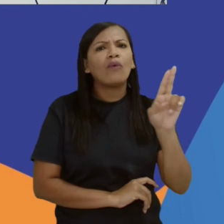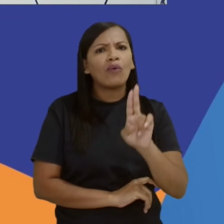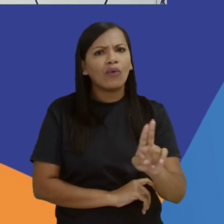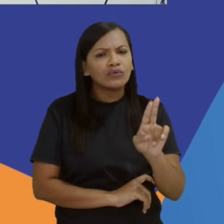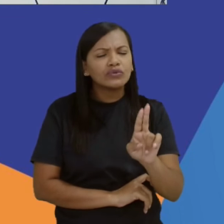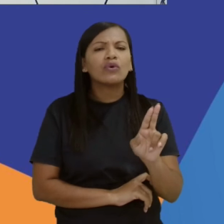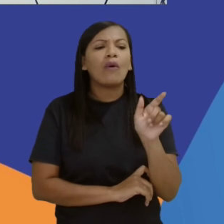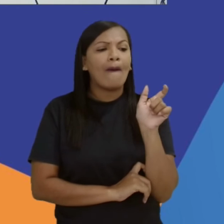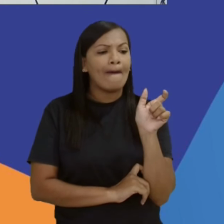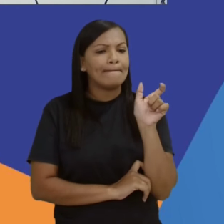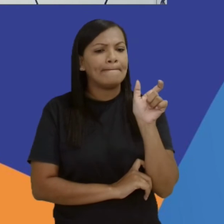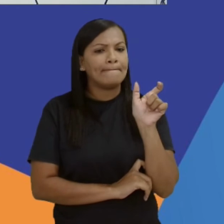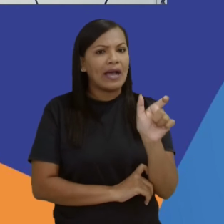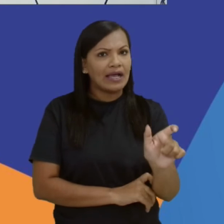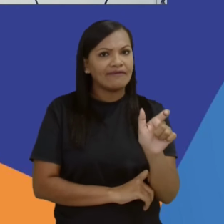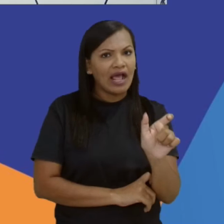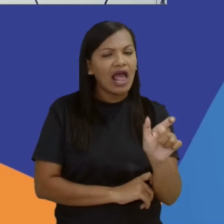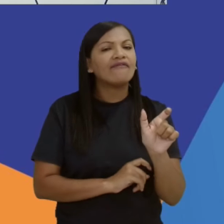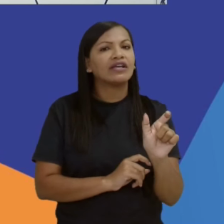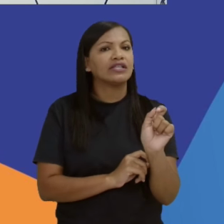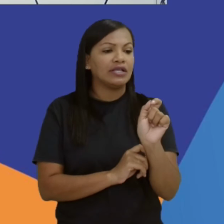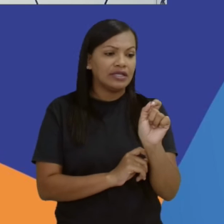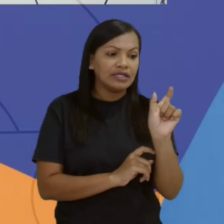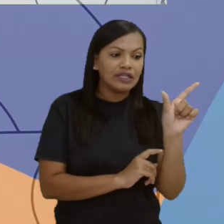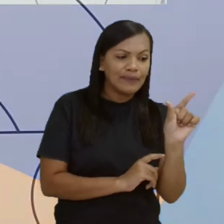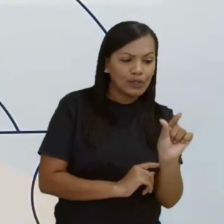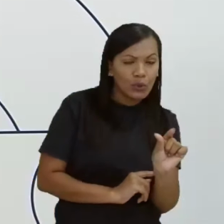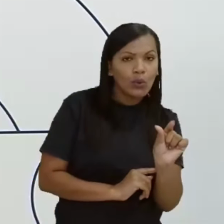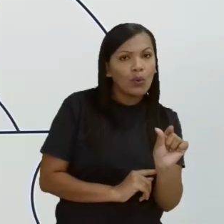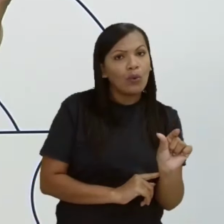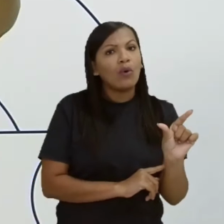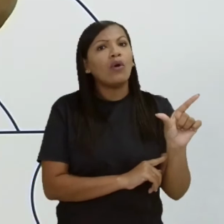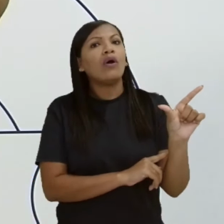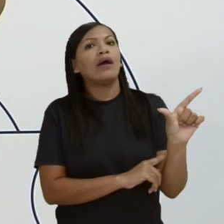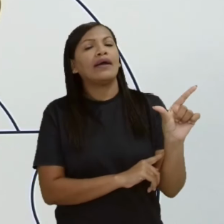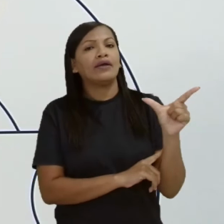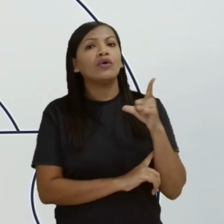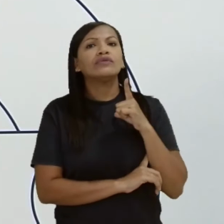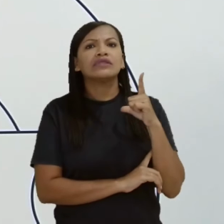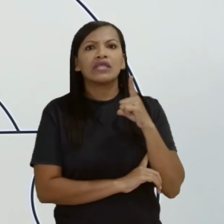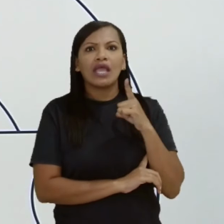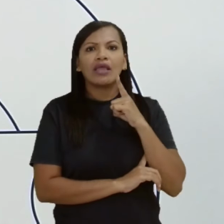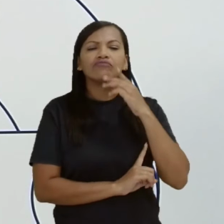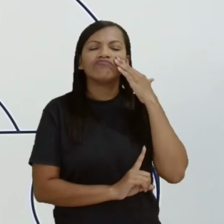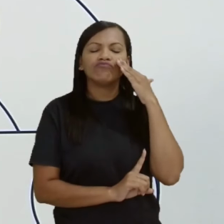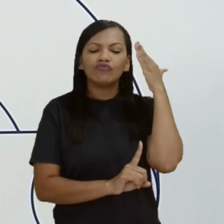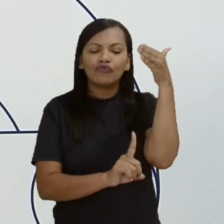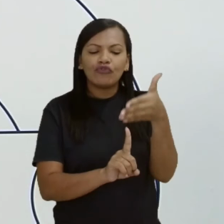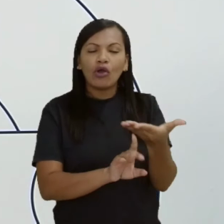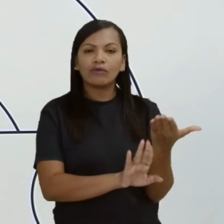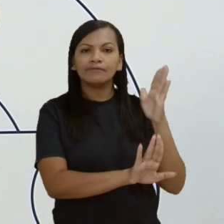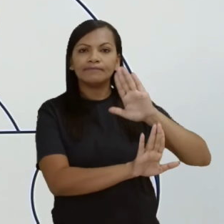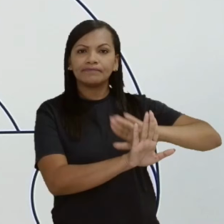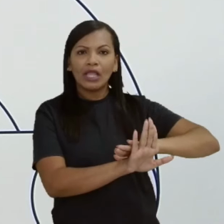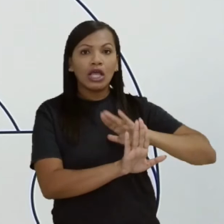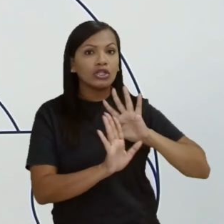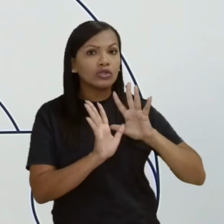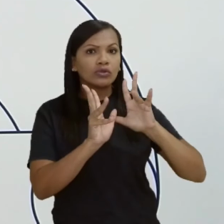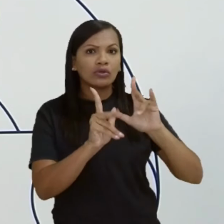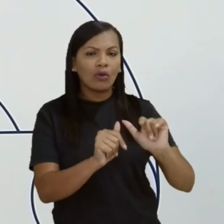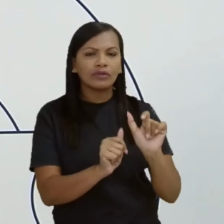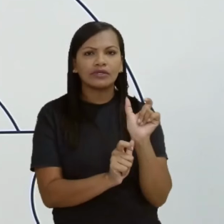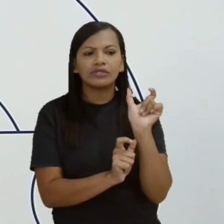eu utilizo um aumentativo, eu tenho a intenção por trás disso. Todas as